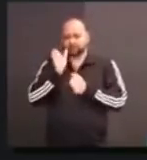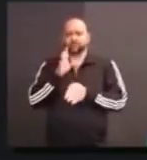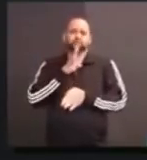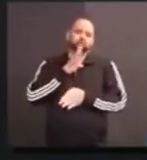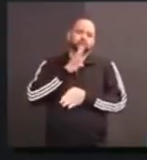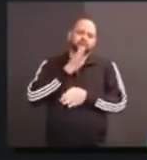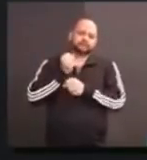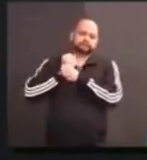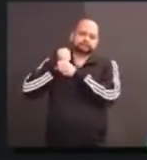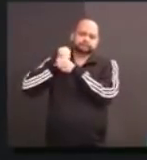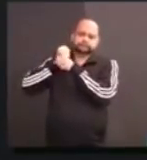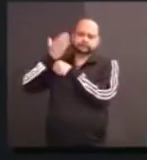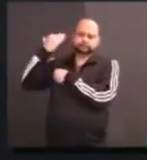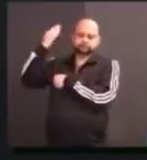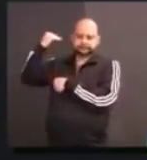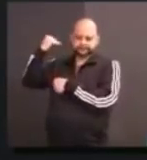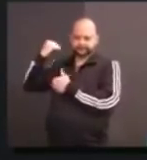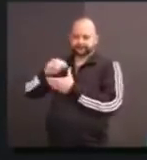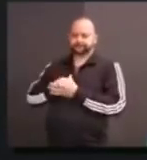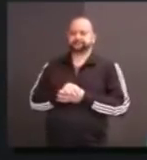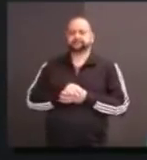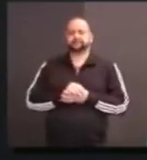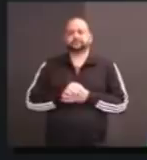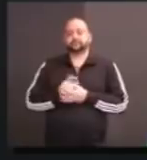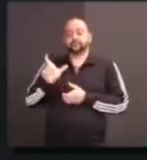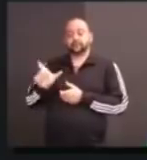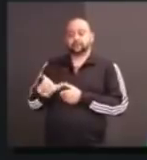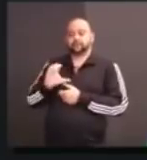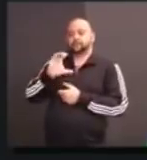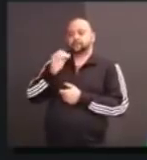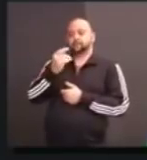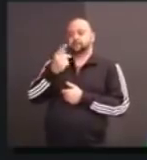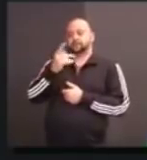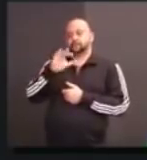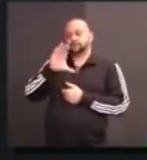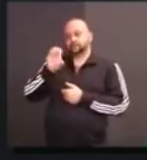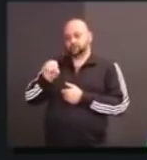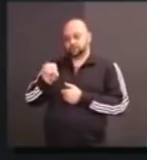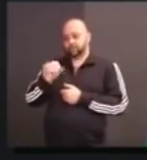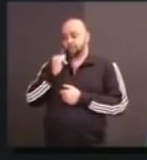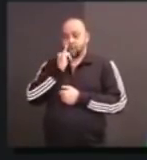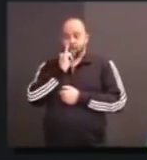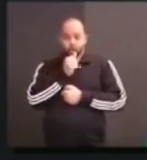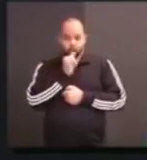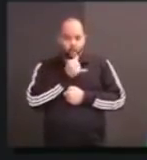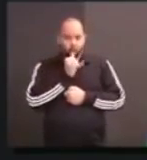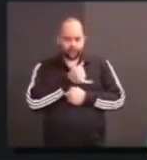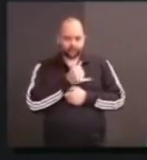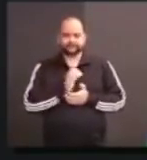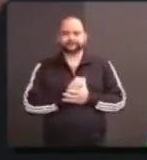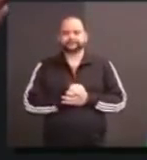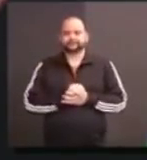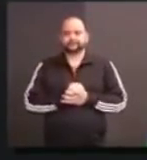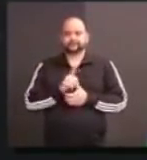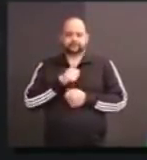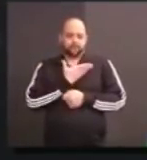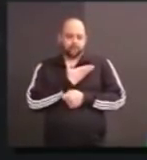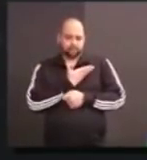Há muitos anos atrás, Chico, ele contava com um